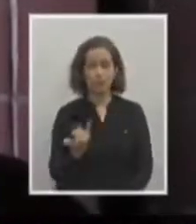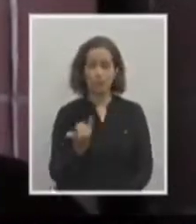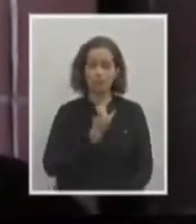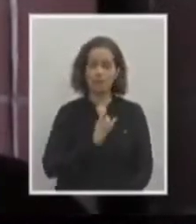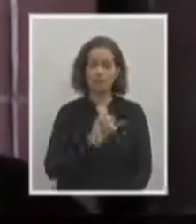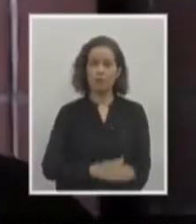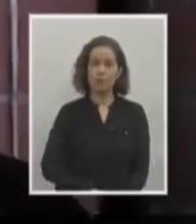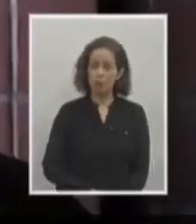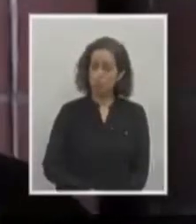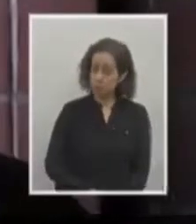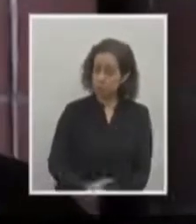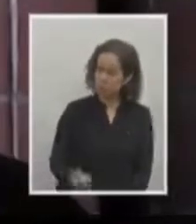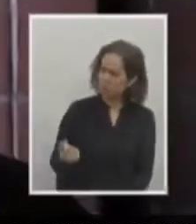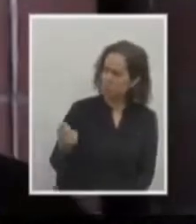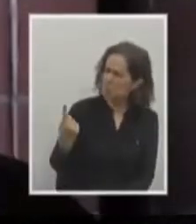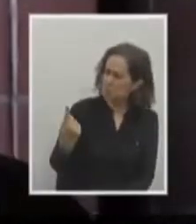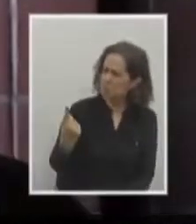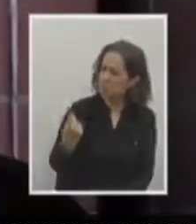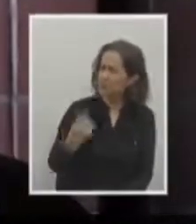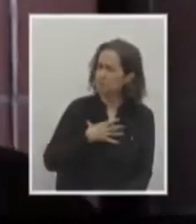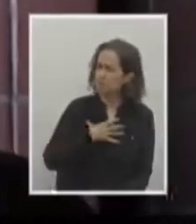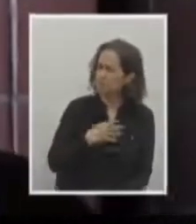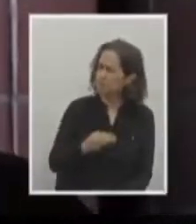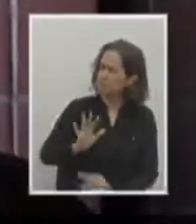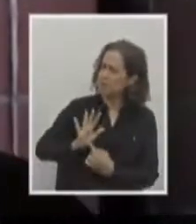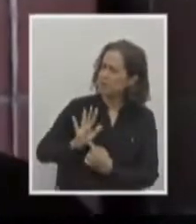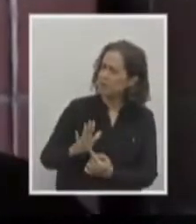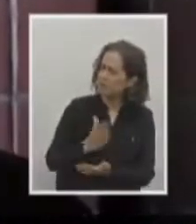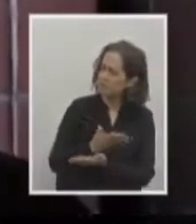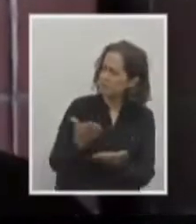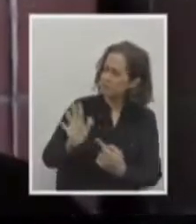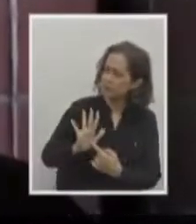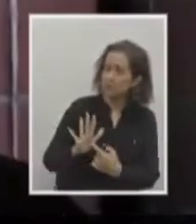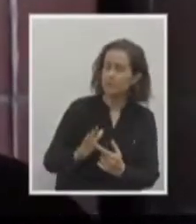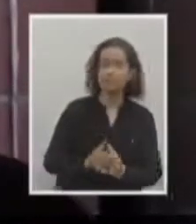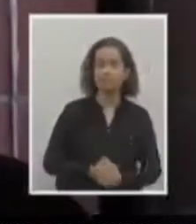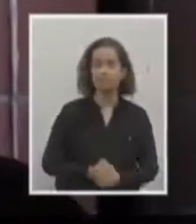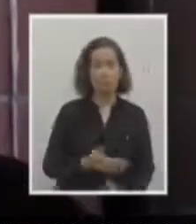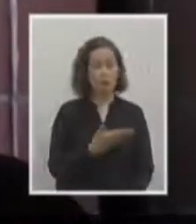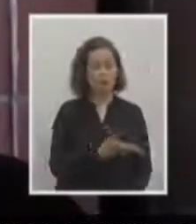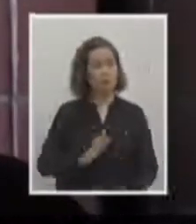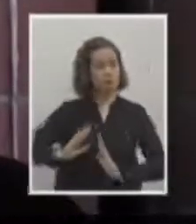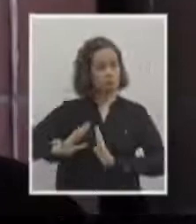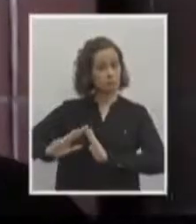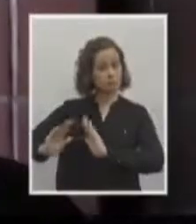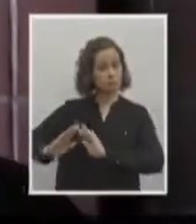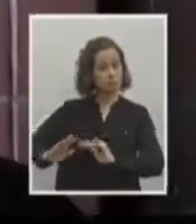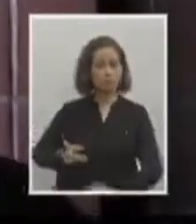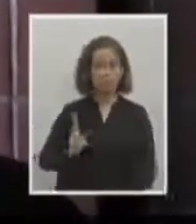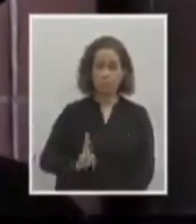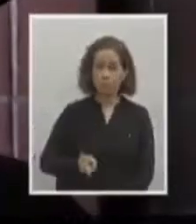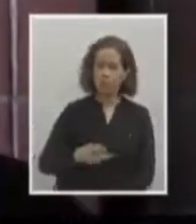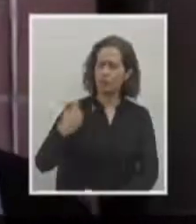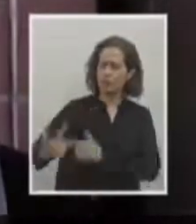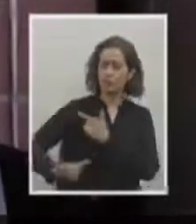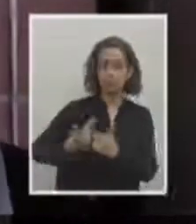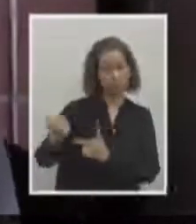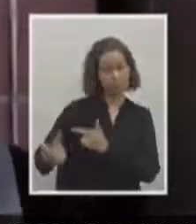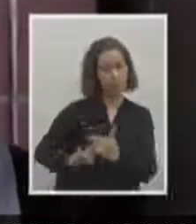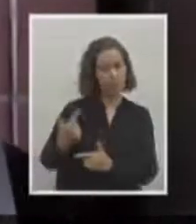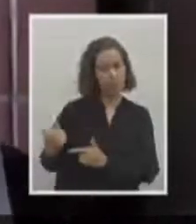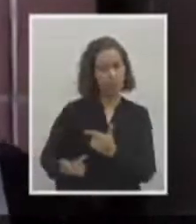dela se apresentava em público. E ela me pediu encarecidamente que eu pudesse continuar o trabalho feito